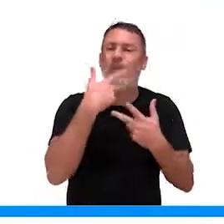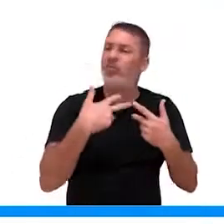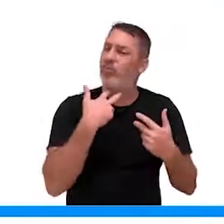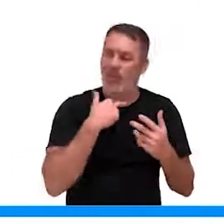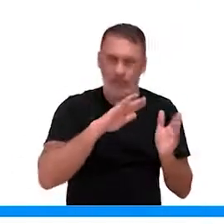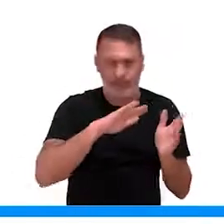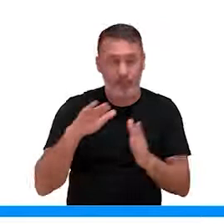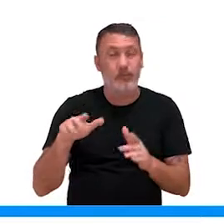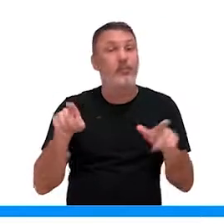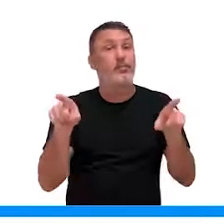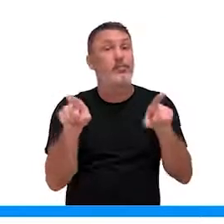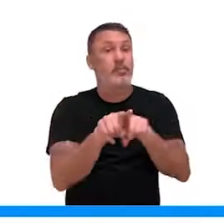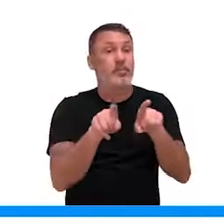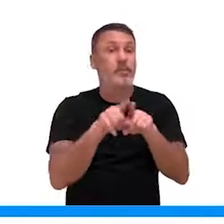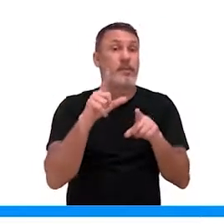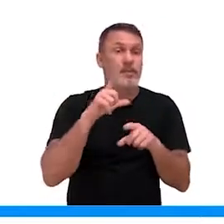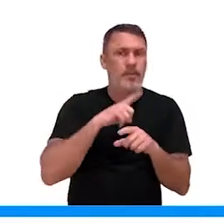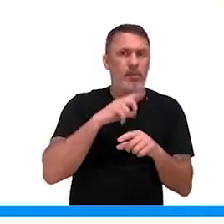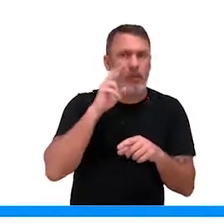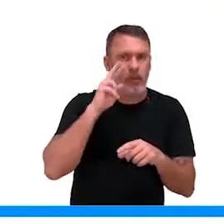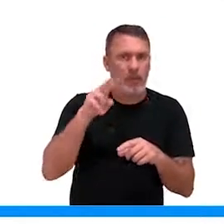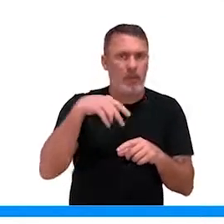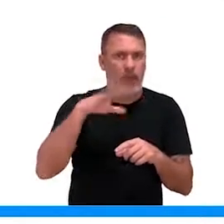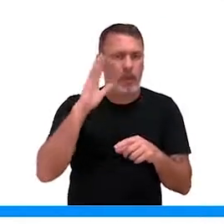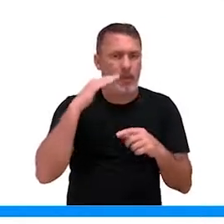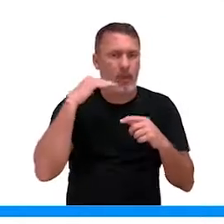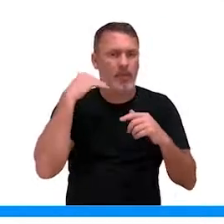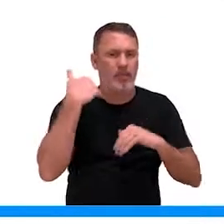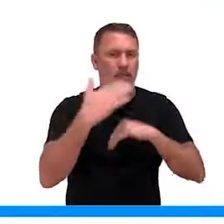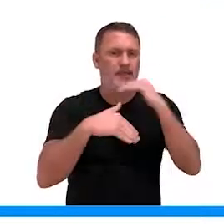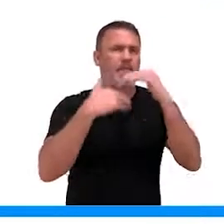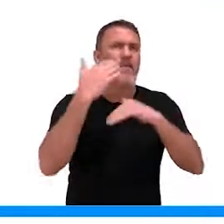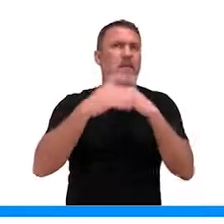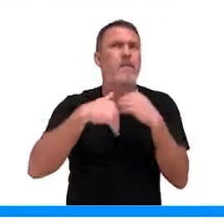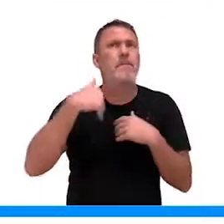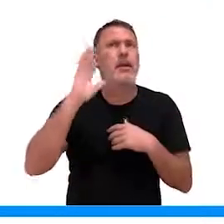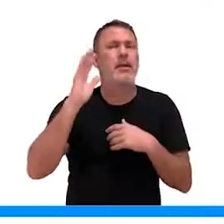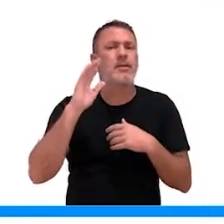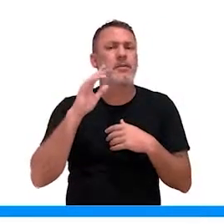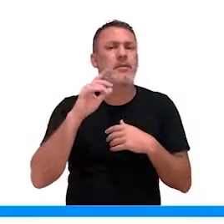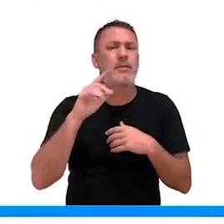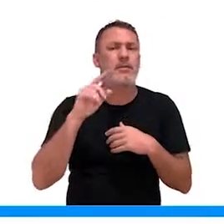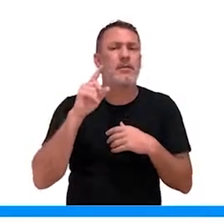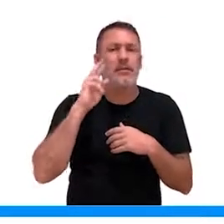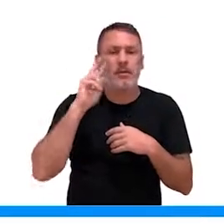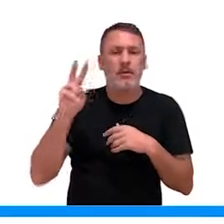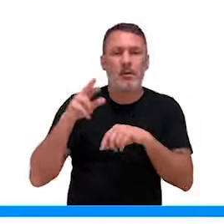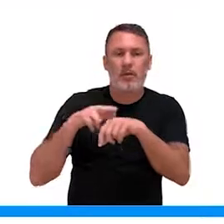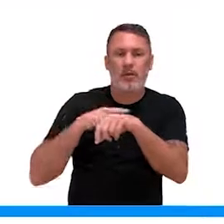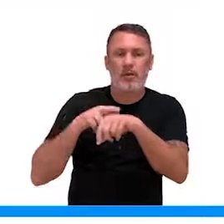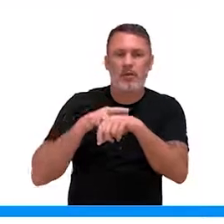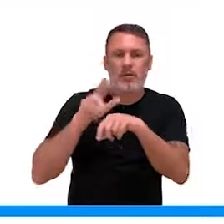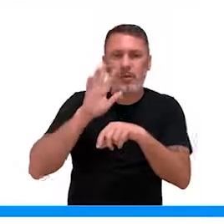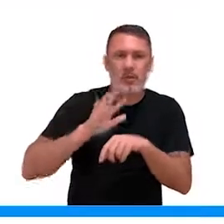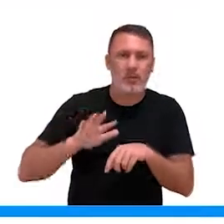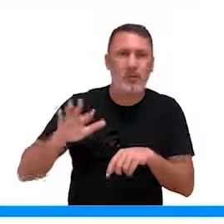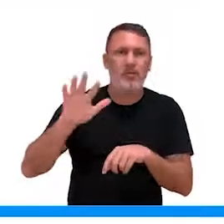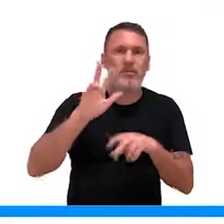a concentração de um desenvolvimento maior na zona da mata, ou seja, na